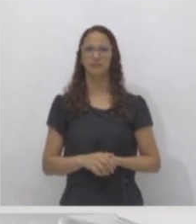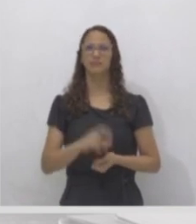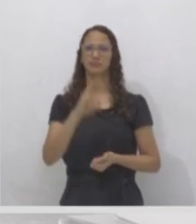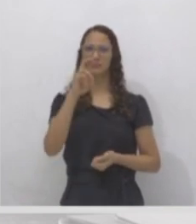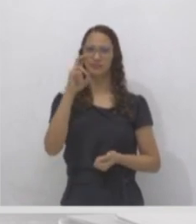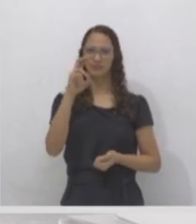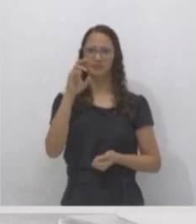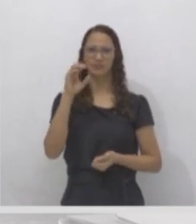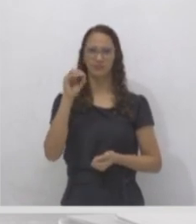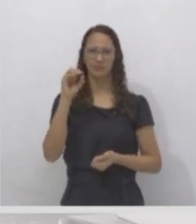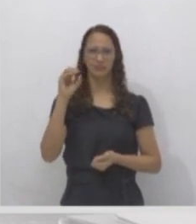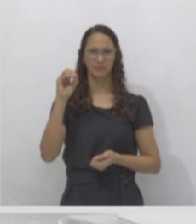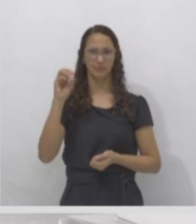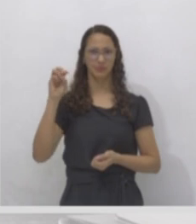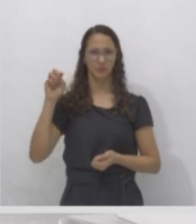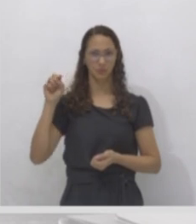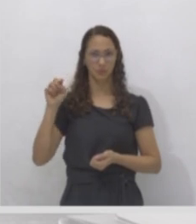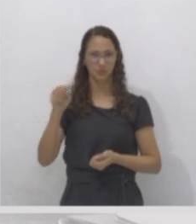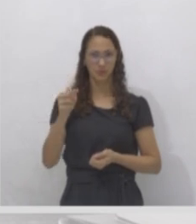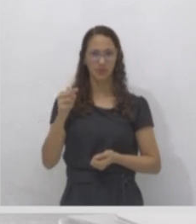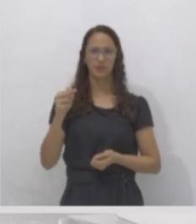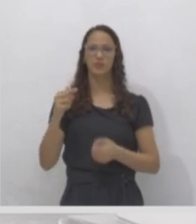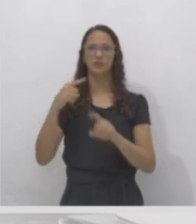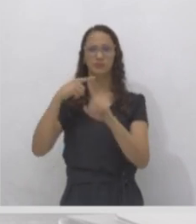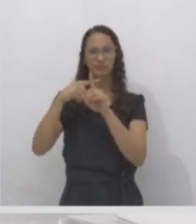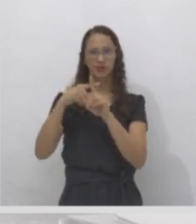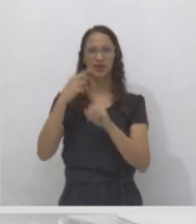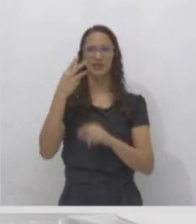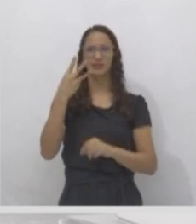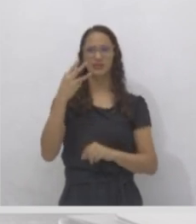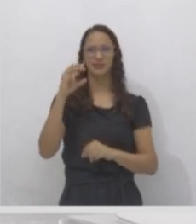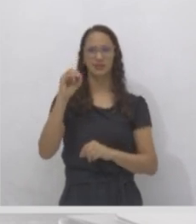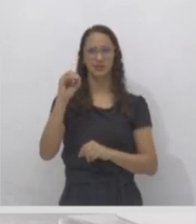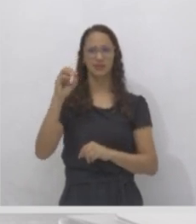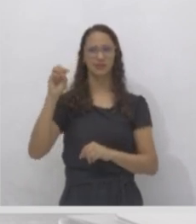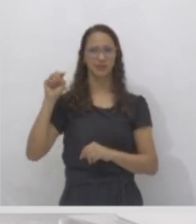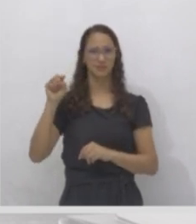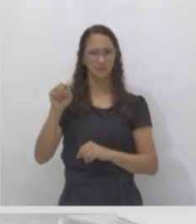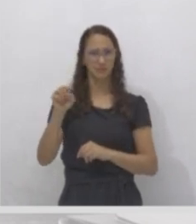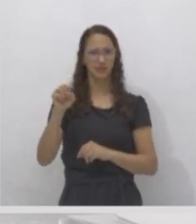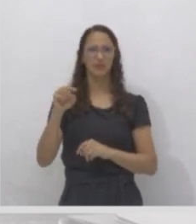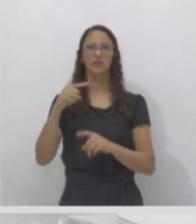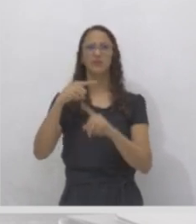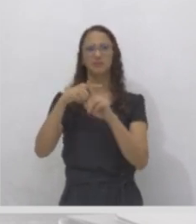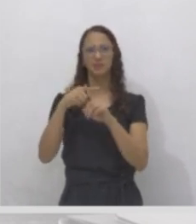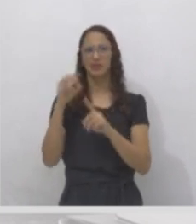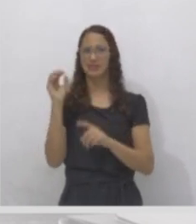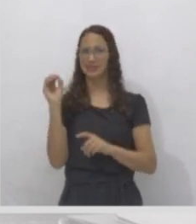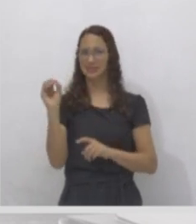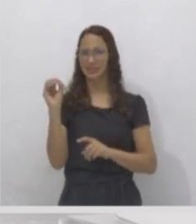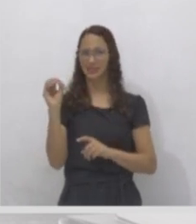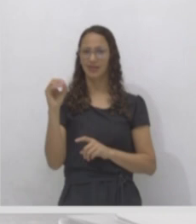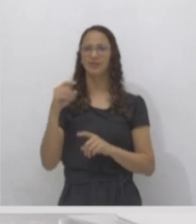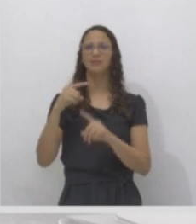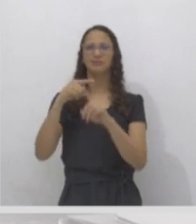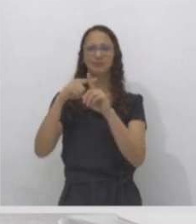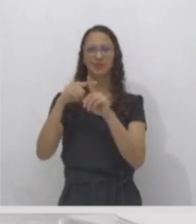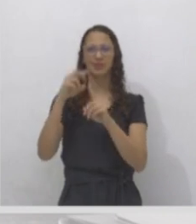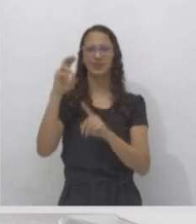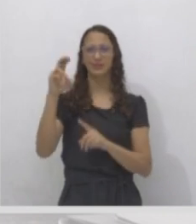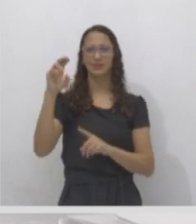500.000 mais 30.000 mais 0 mais